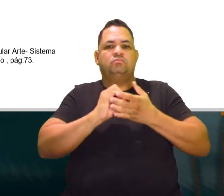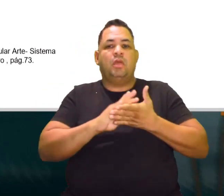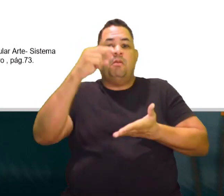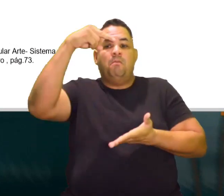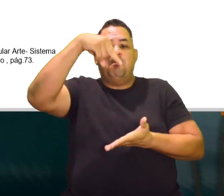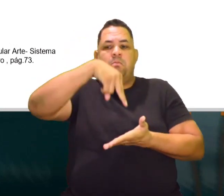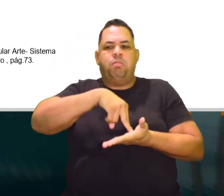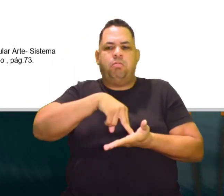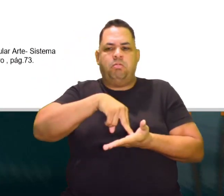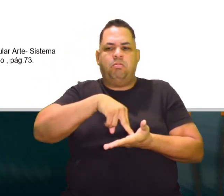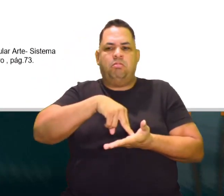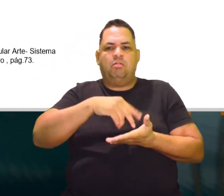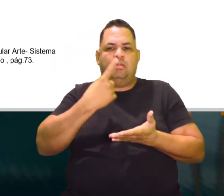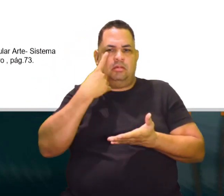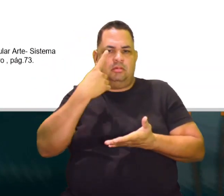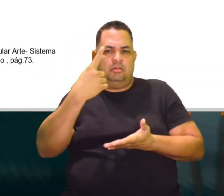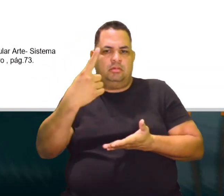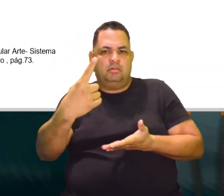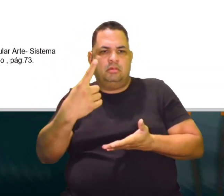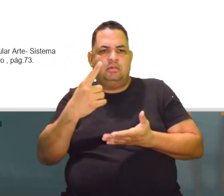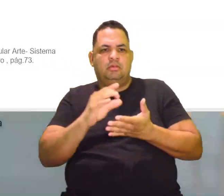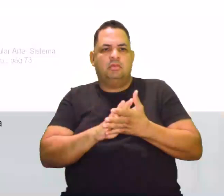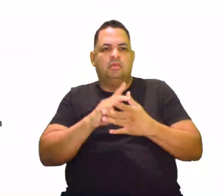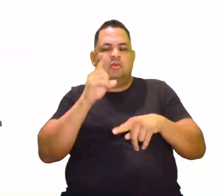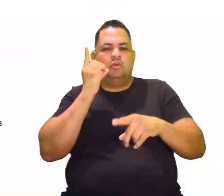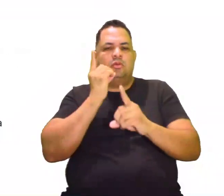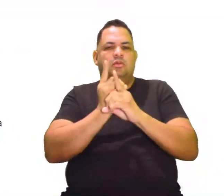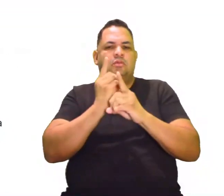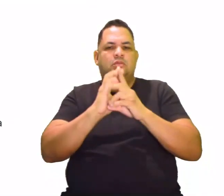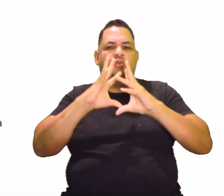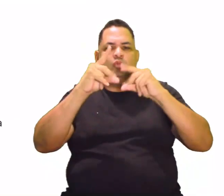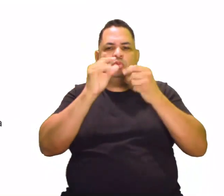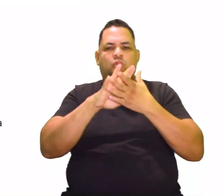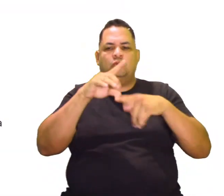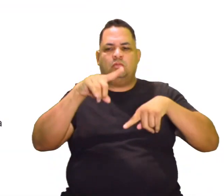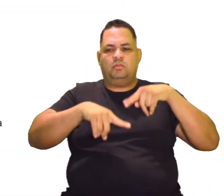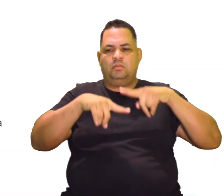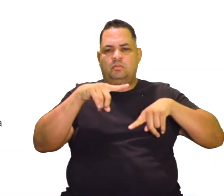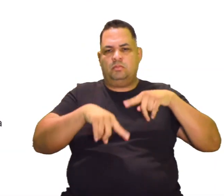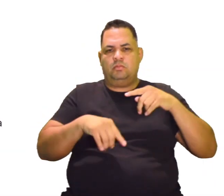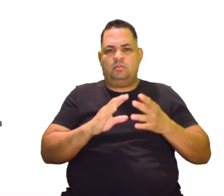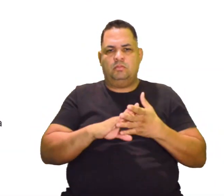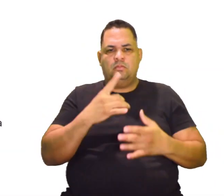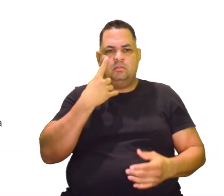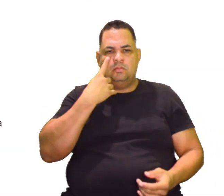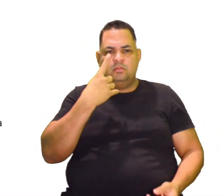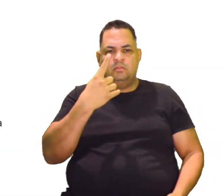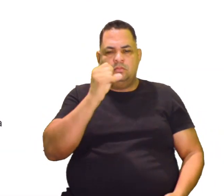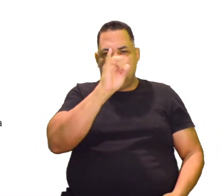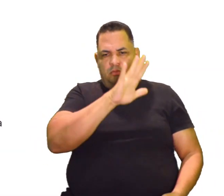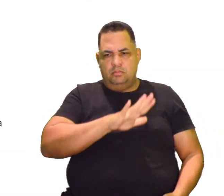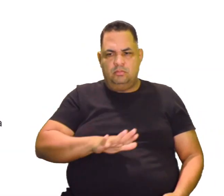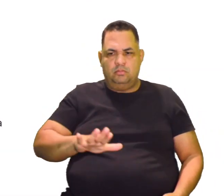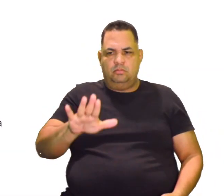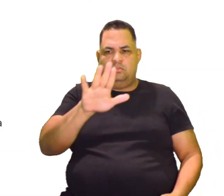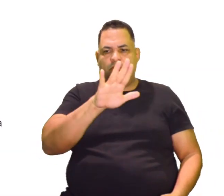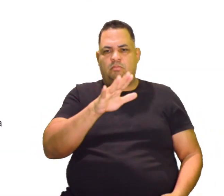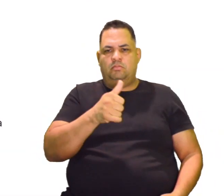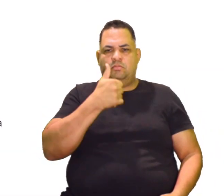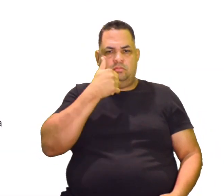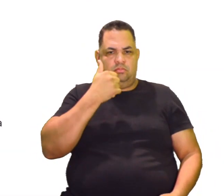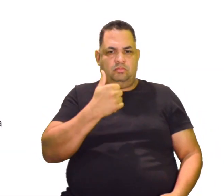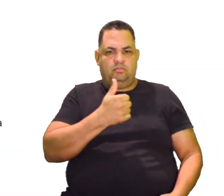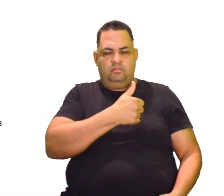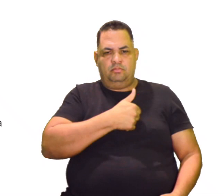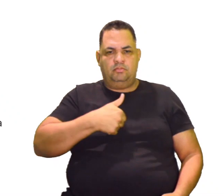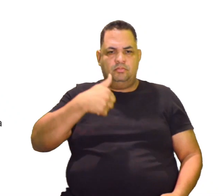aqueles objetos, certo? Então, vamos para a tela. Vocês vão observar melhor aqui. De novo, podemos